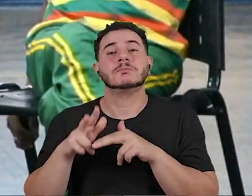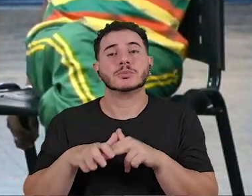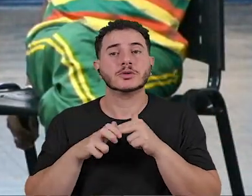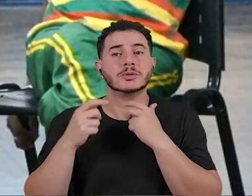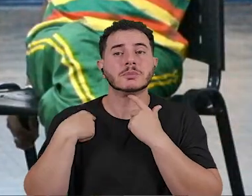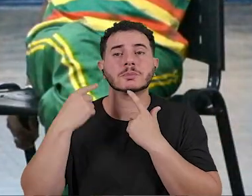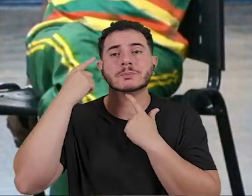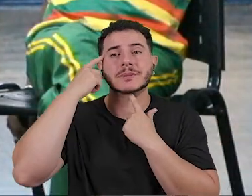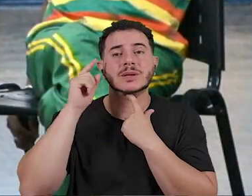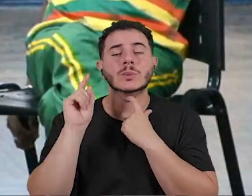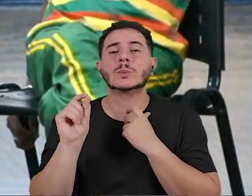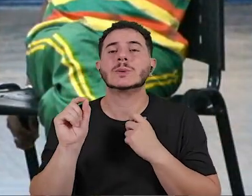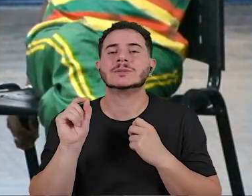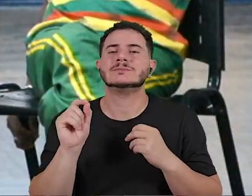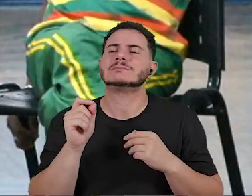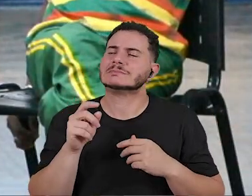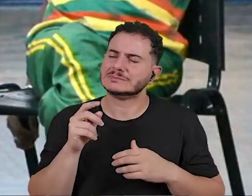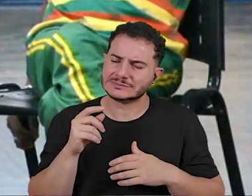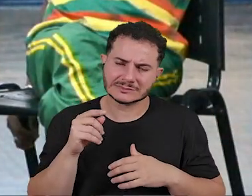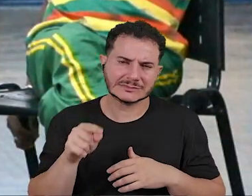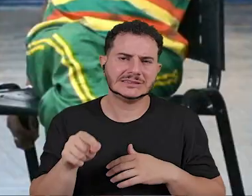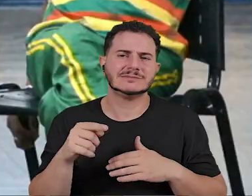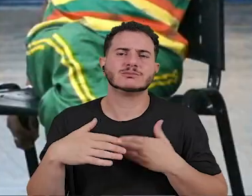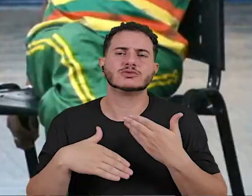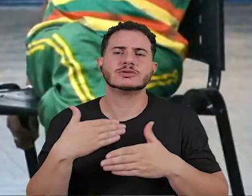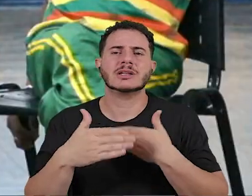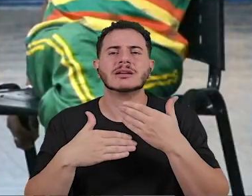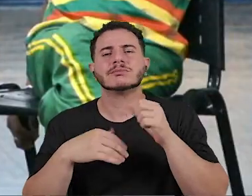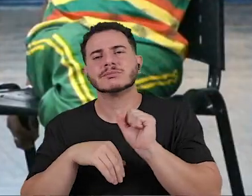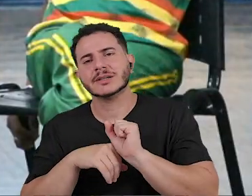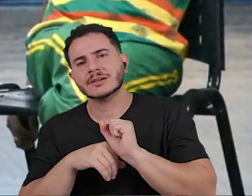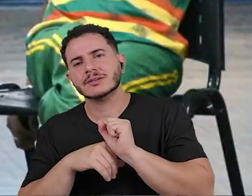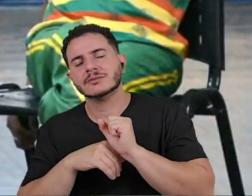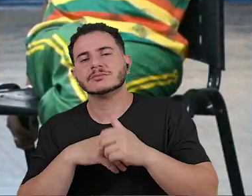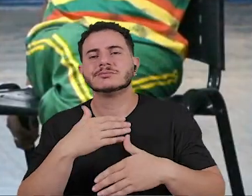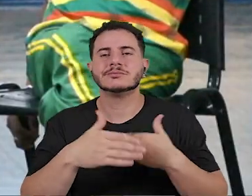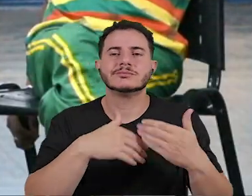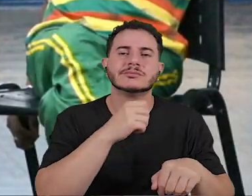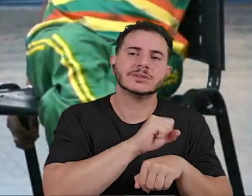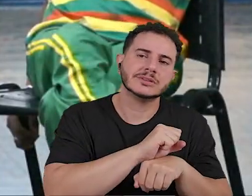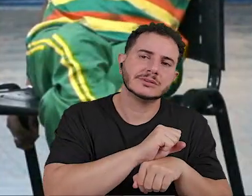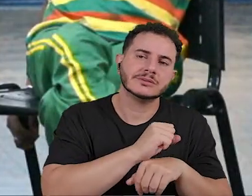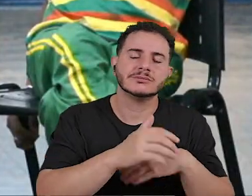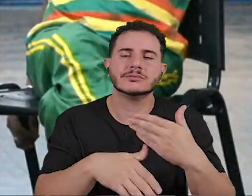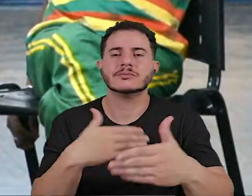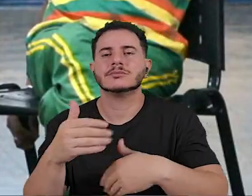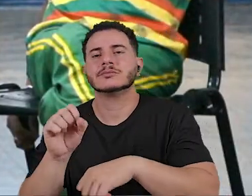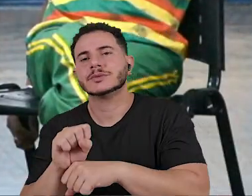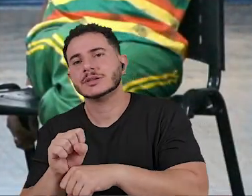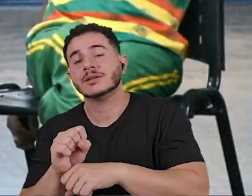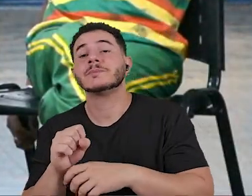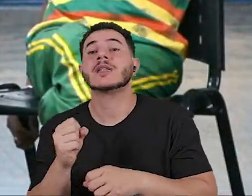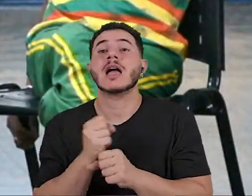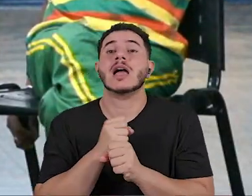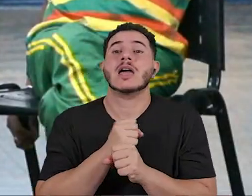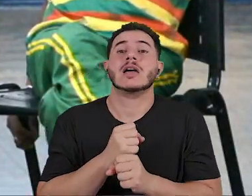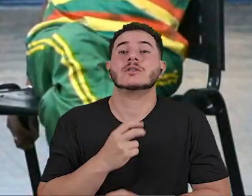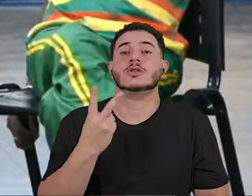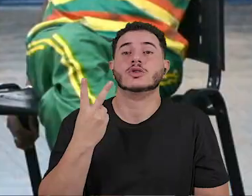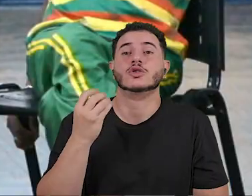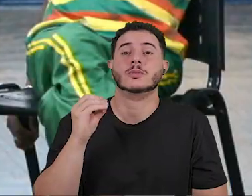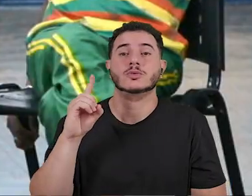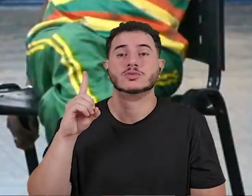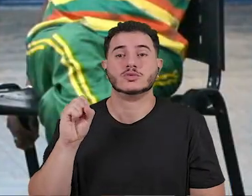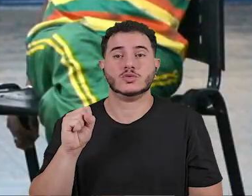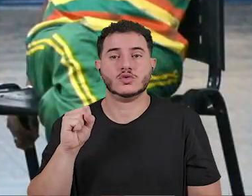parava, voltava, e em 2018 a gente resolveu de fato pegar, no caso, o Raízes, tanto é que muitos integrantes